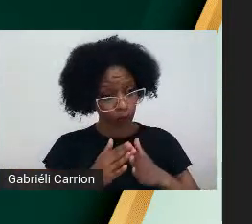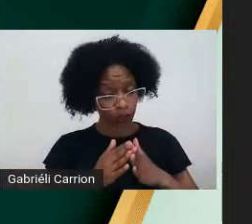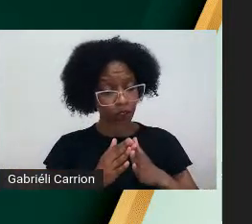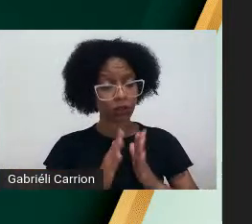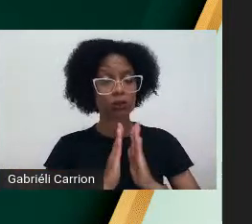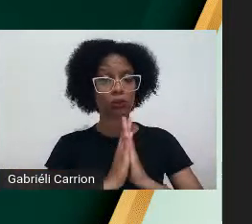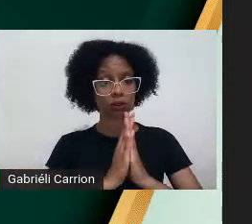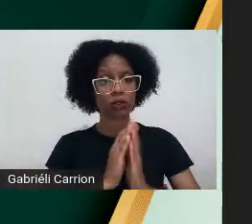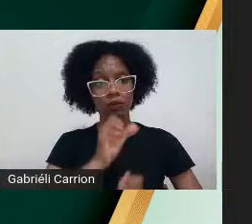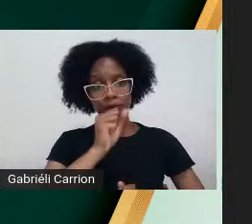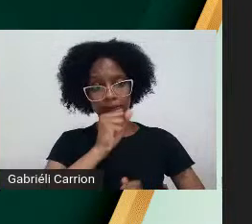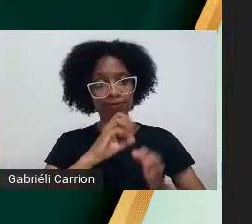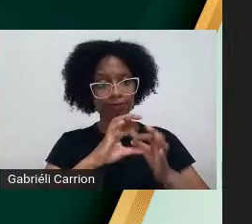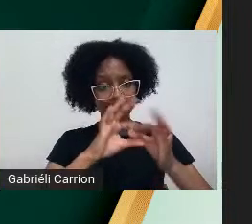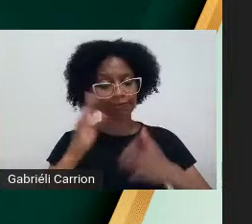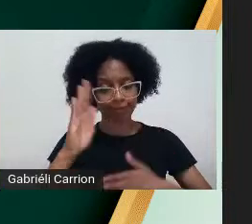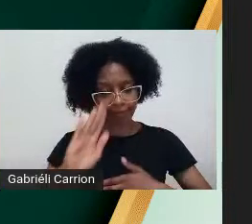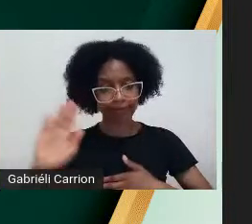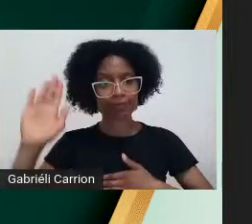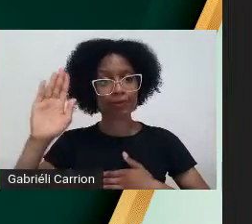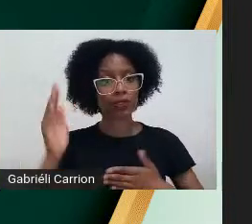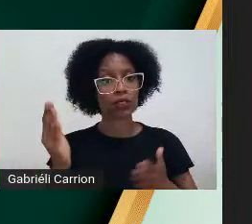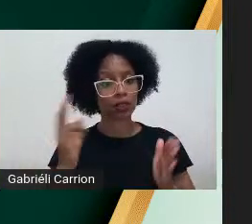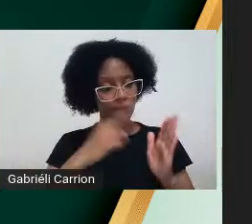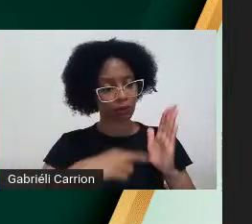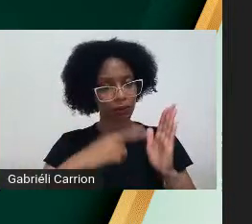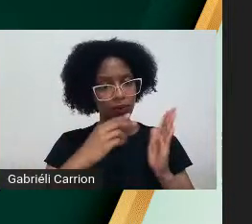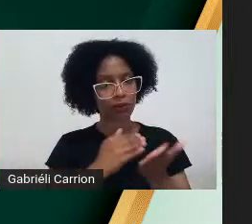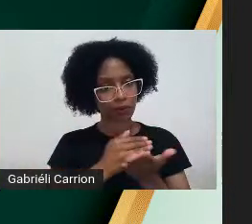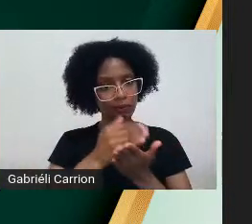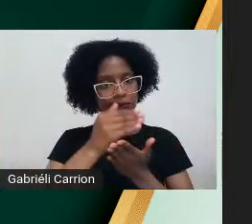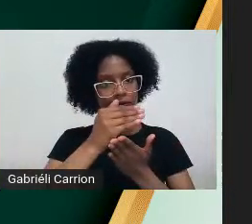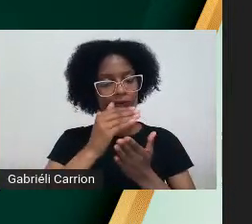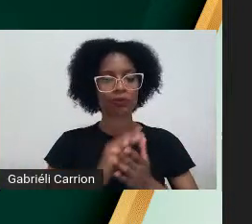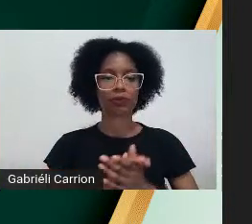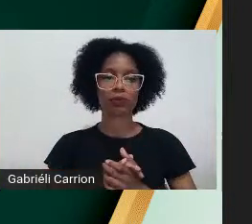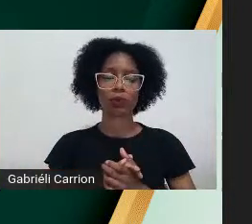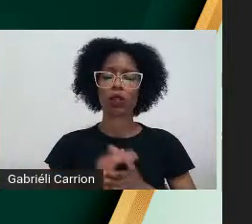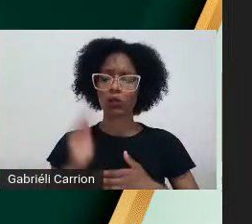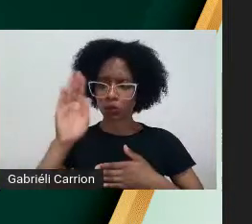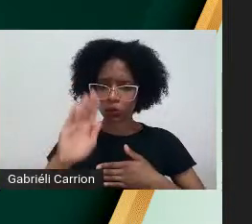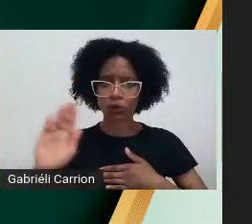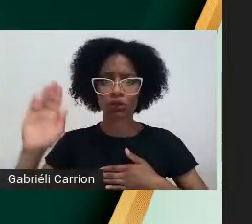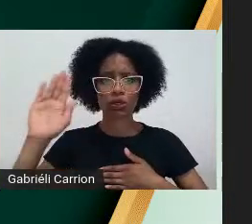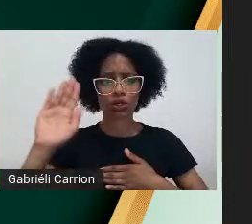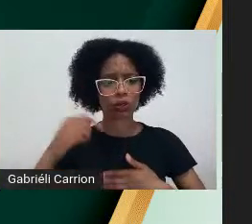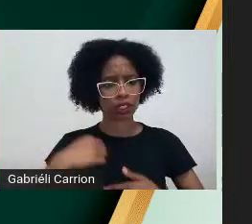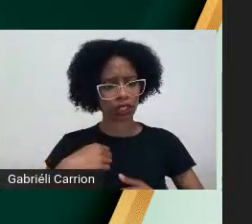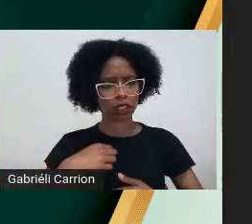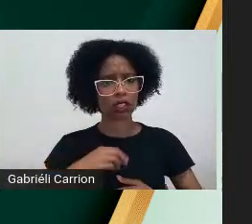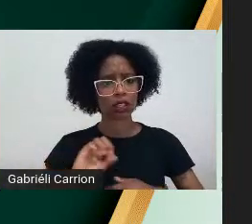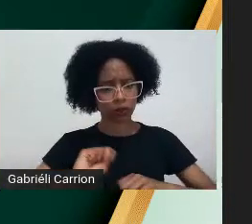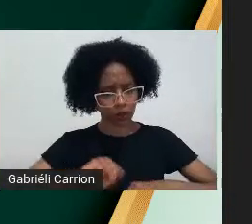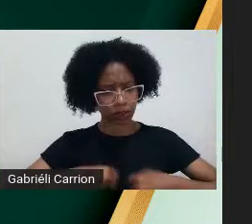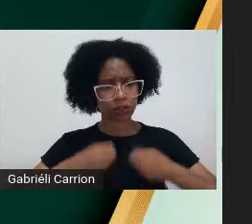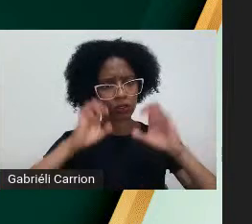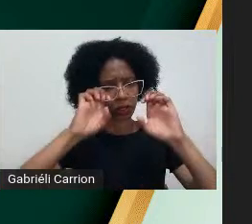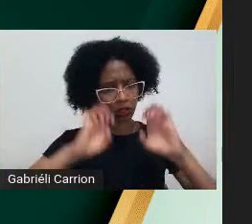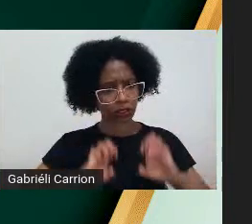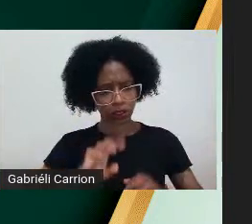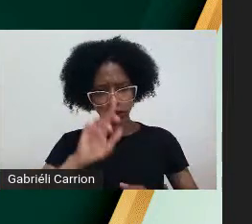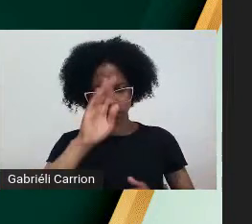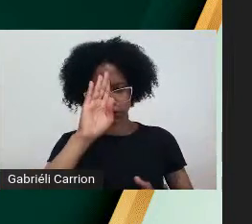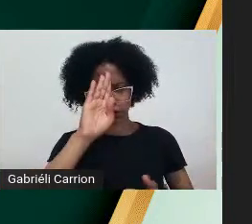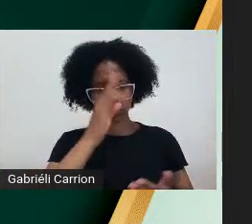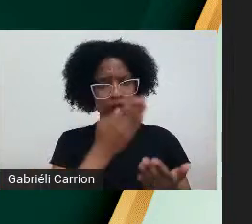abra seu microfone, erga sua mão direita e faça a leitura. Juro fazer uso ético e socialmente comprometido dos